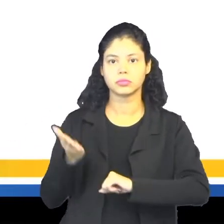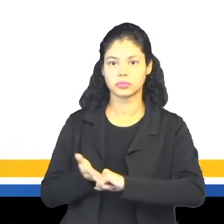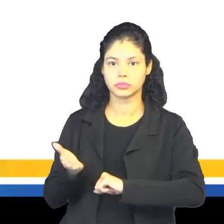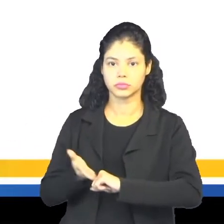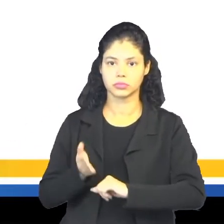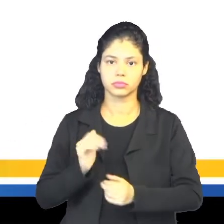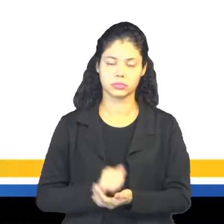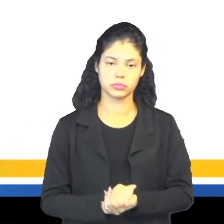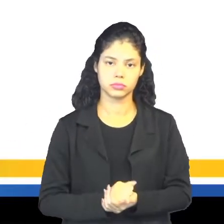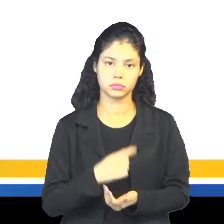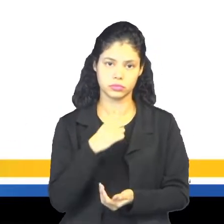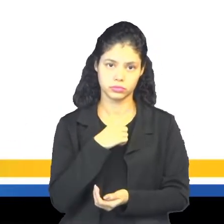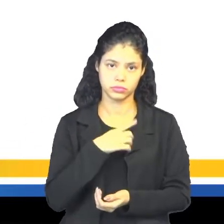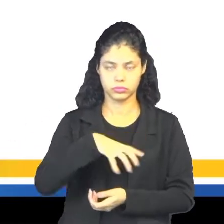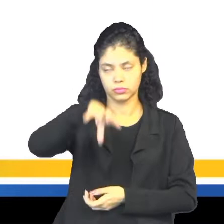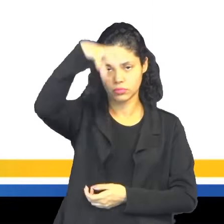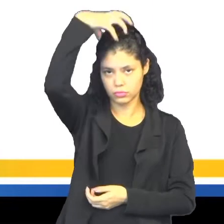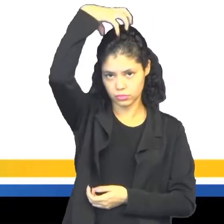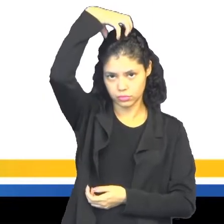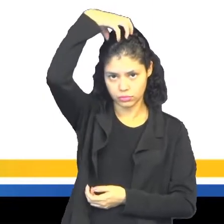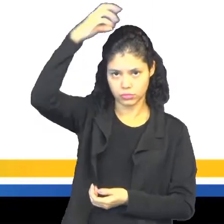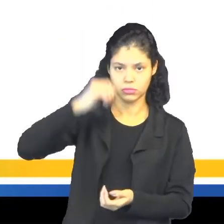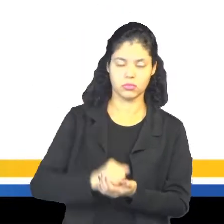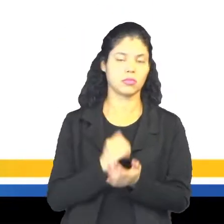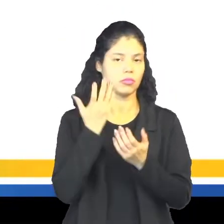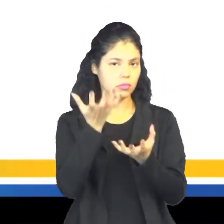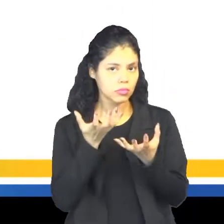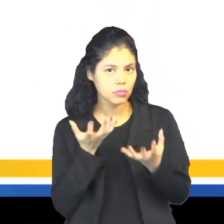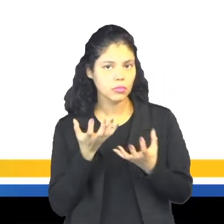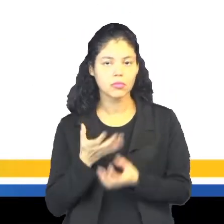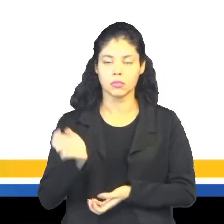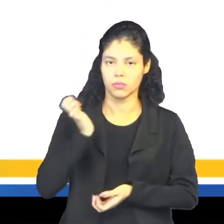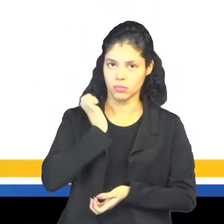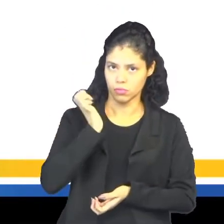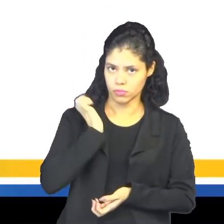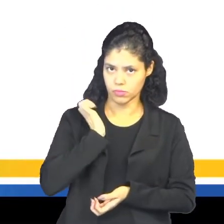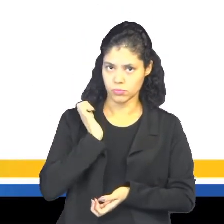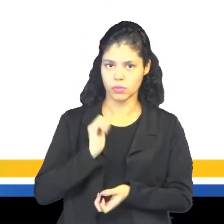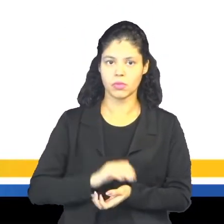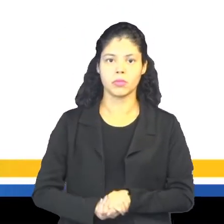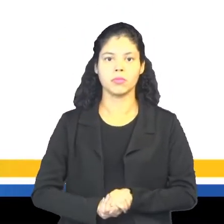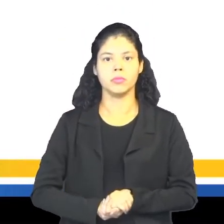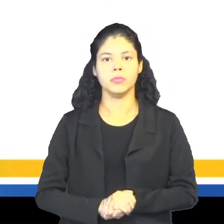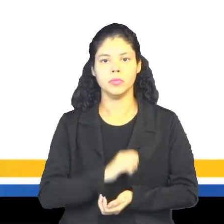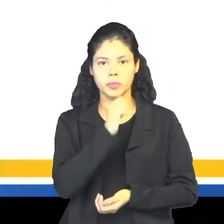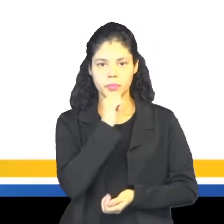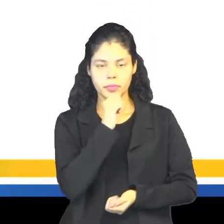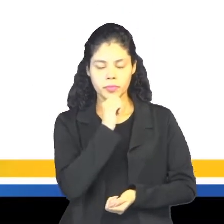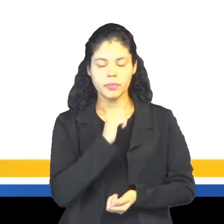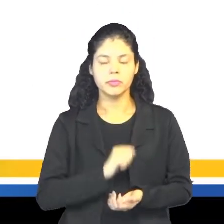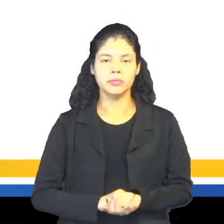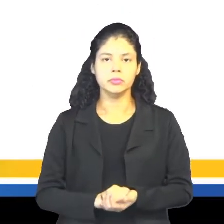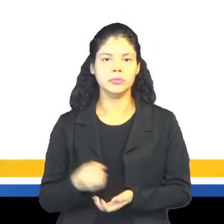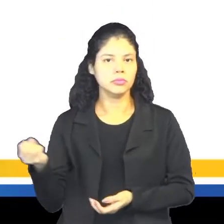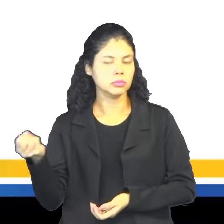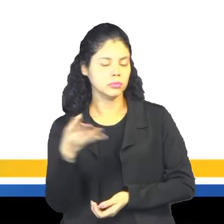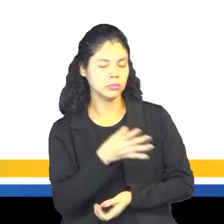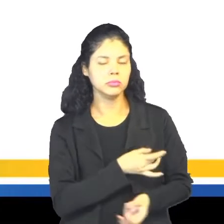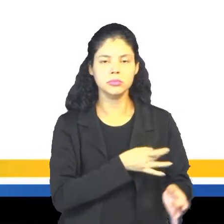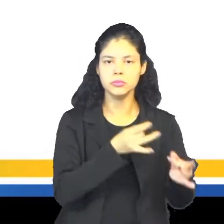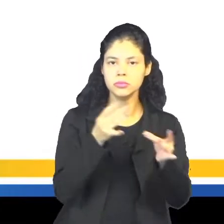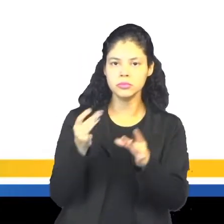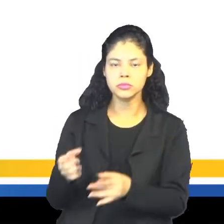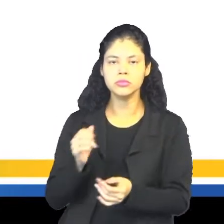A gente tem um rei, os reis que almejavam conquistar riquezas no além-mar, a obtenção de novos